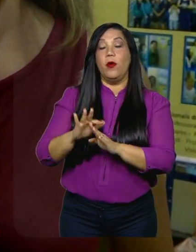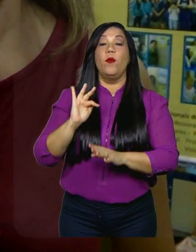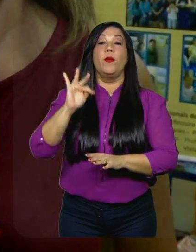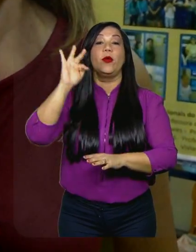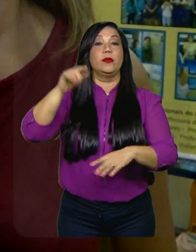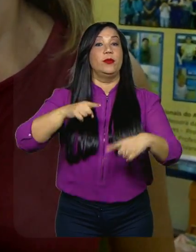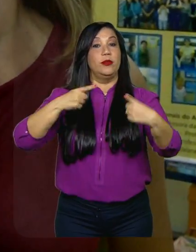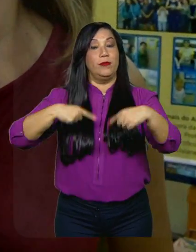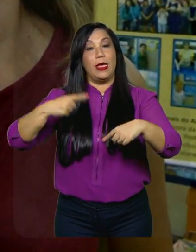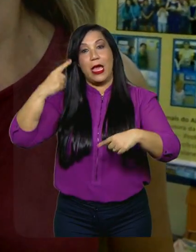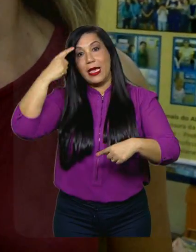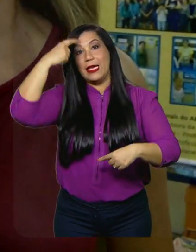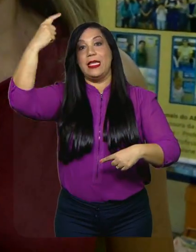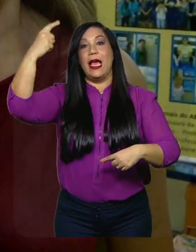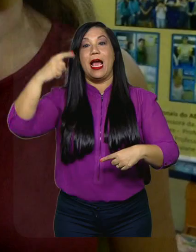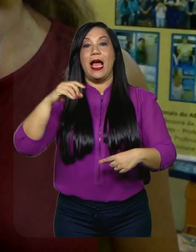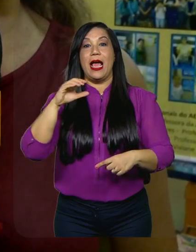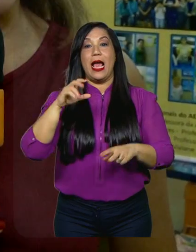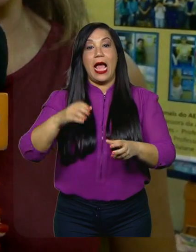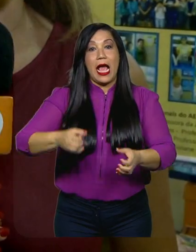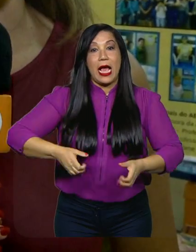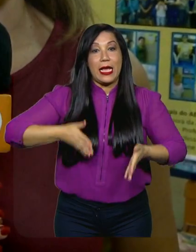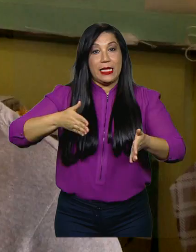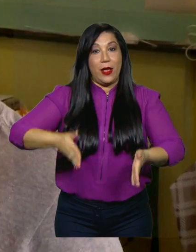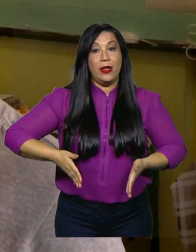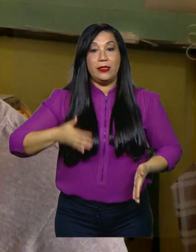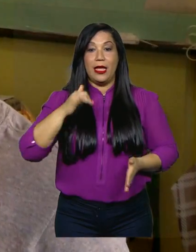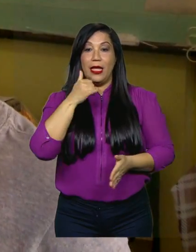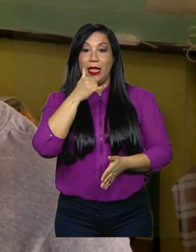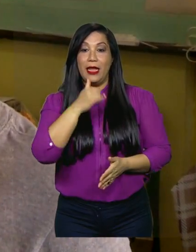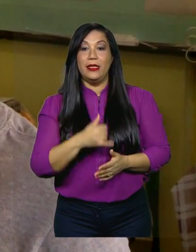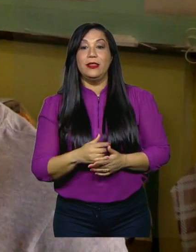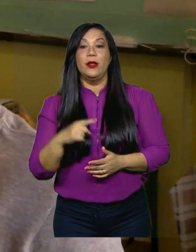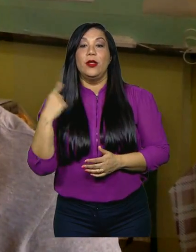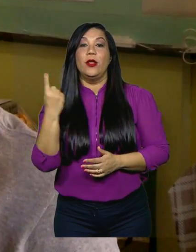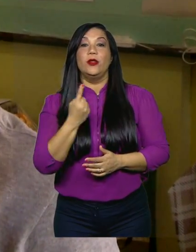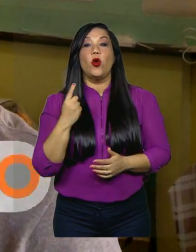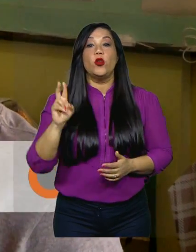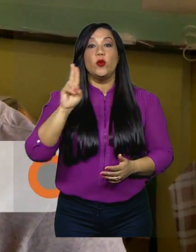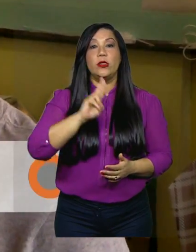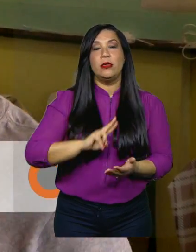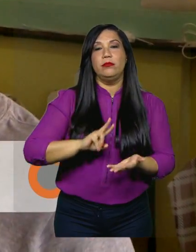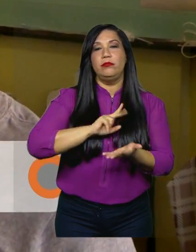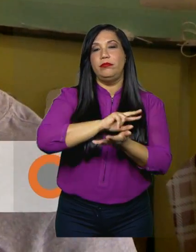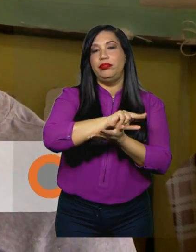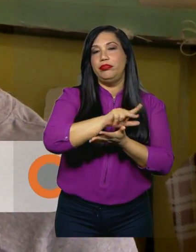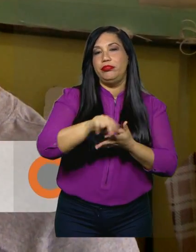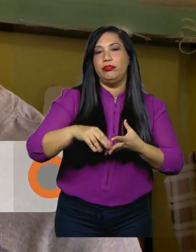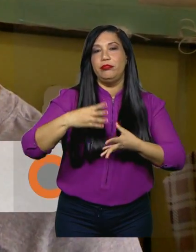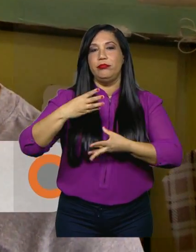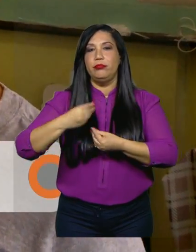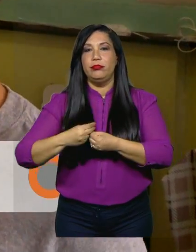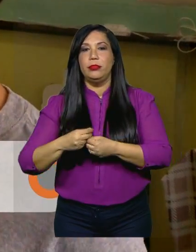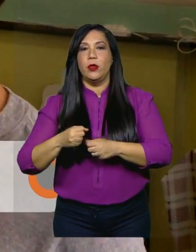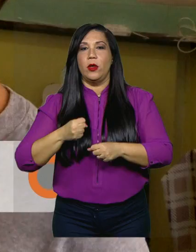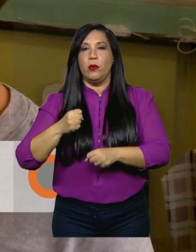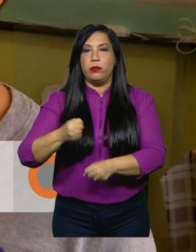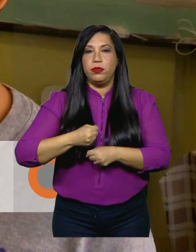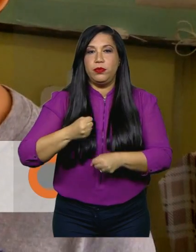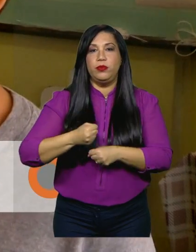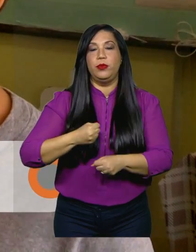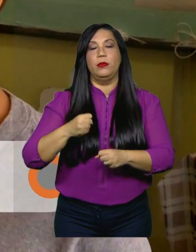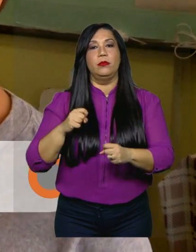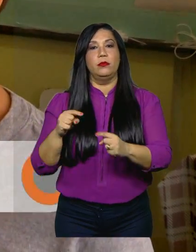desafio será criar uma cadeira de rodas elétrica. Nós usamos várias ferramentas, serramos para fazer